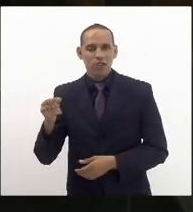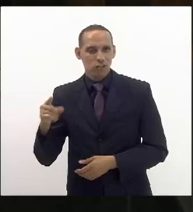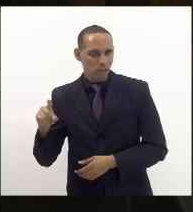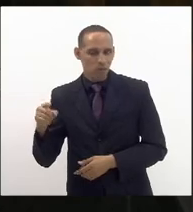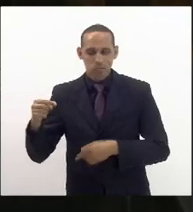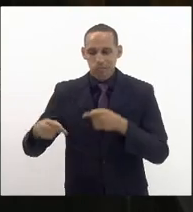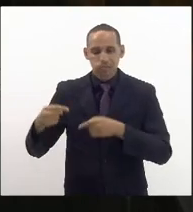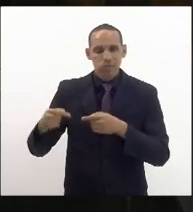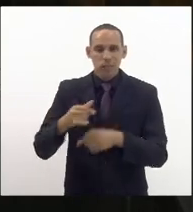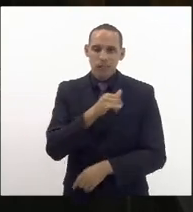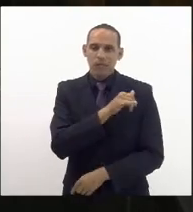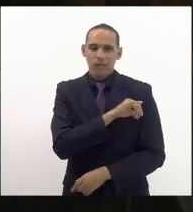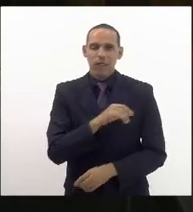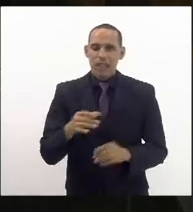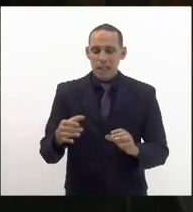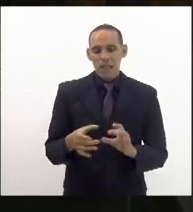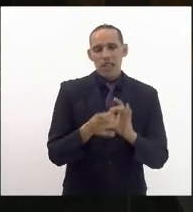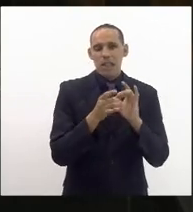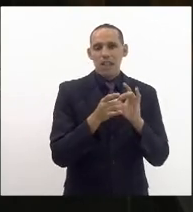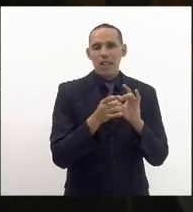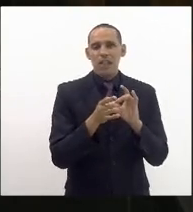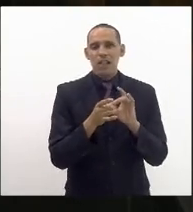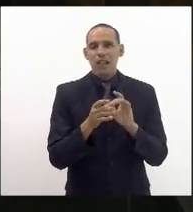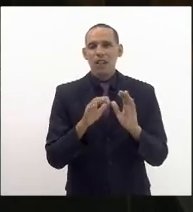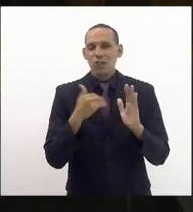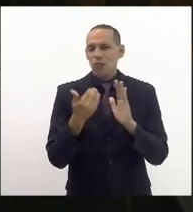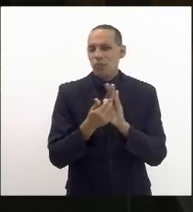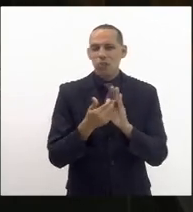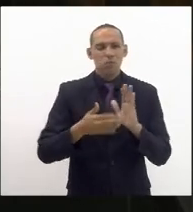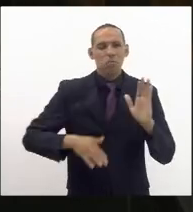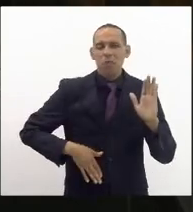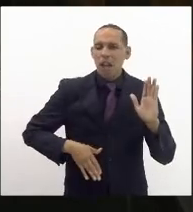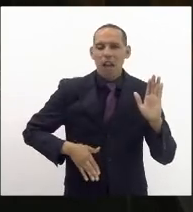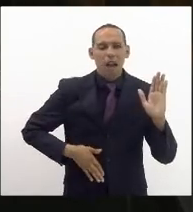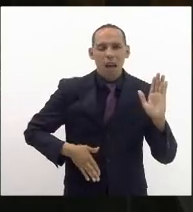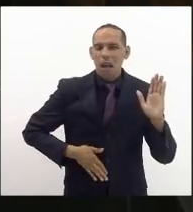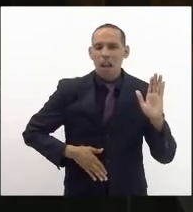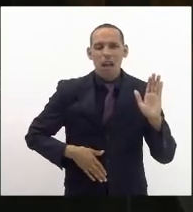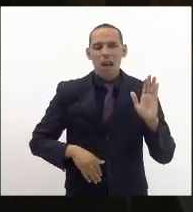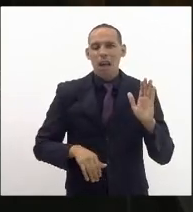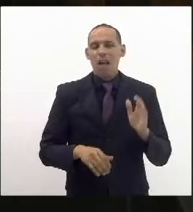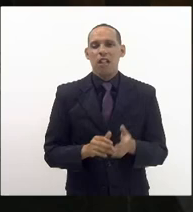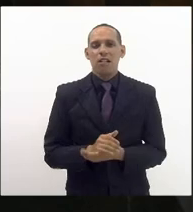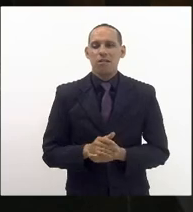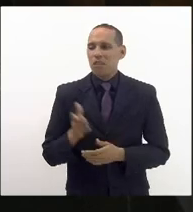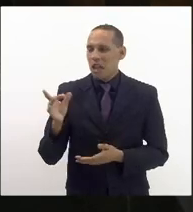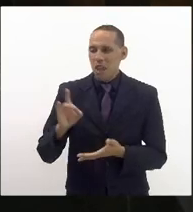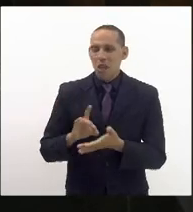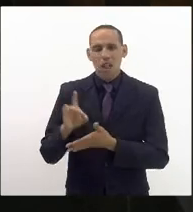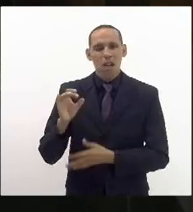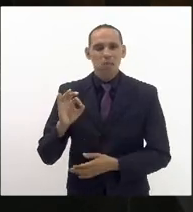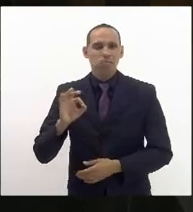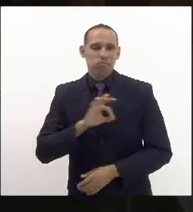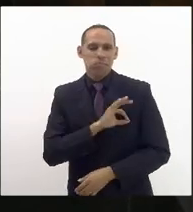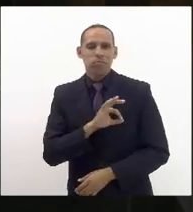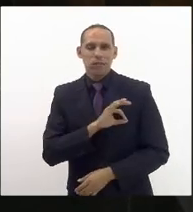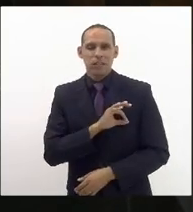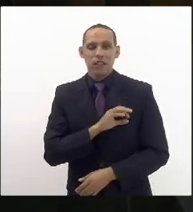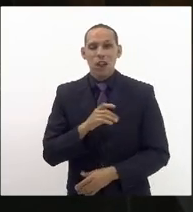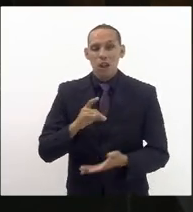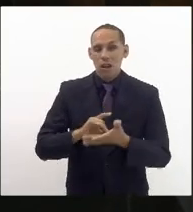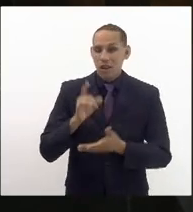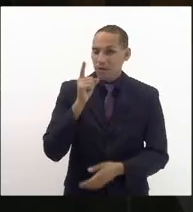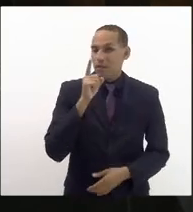fluminense, que se associa a toda sorte de bandidos e marginais, que odeia a polícia e que odeia